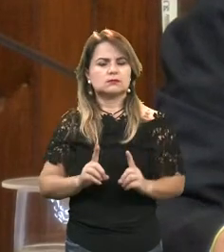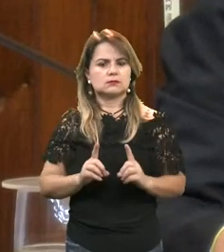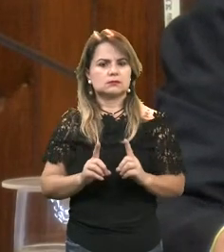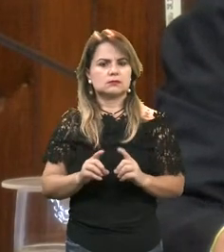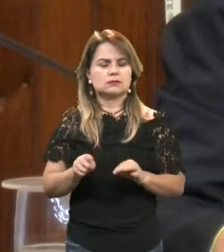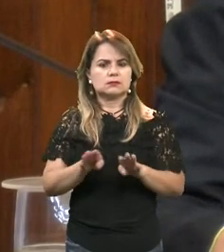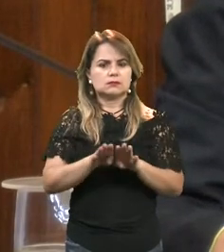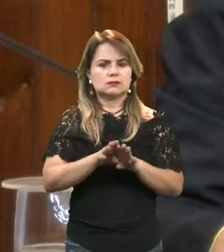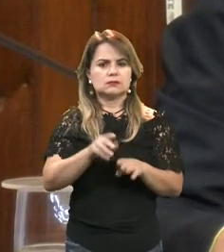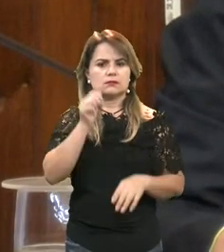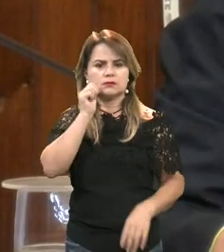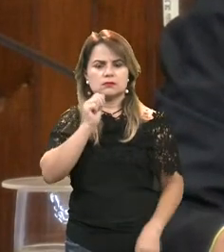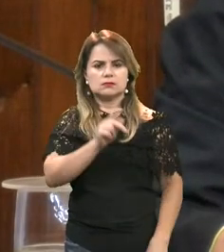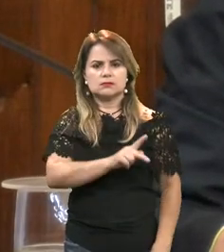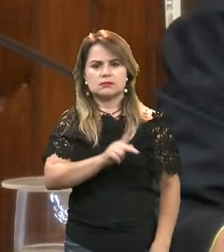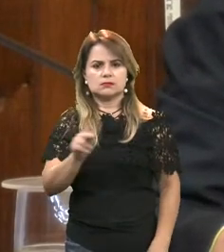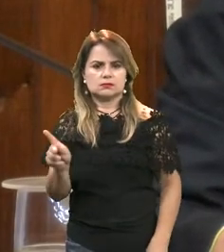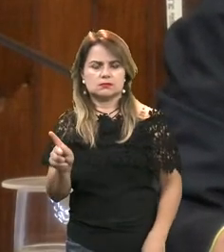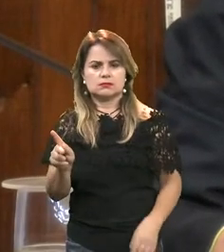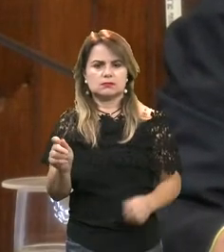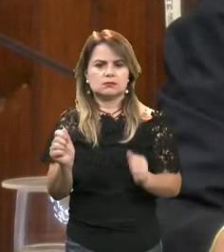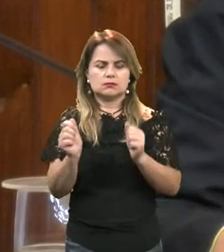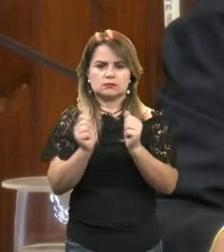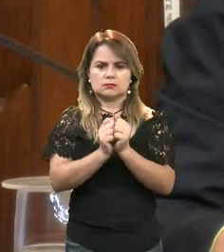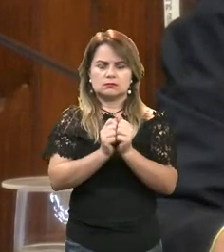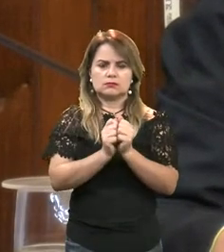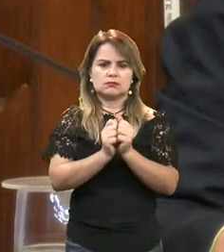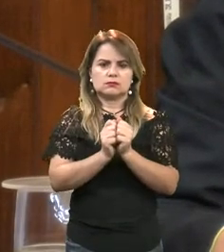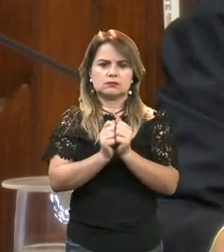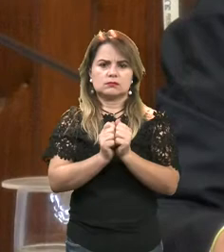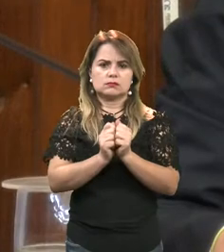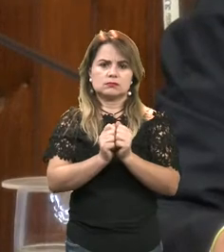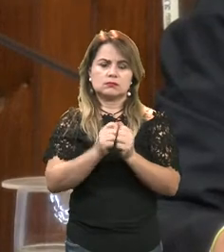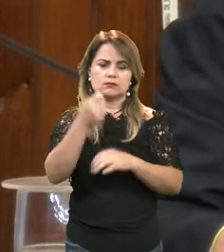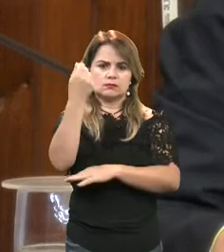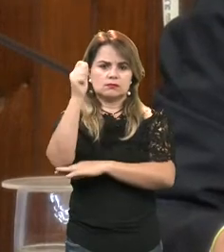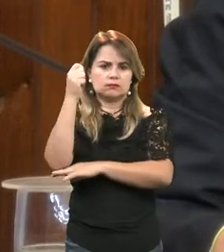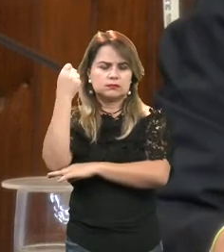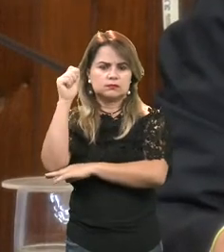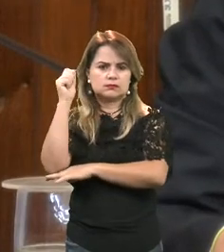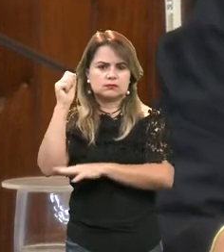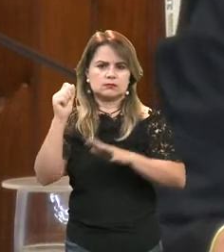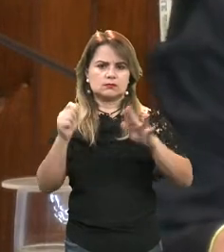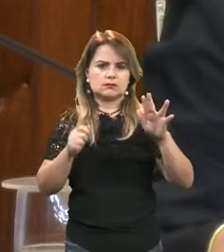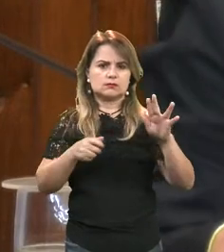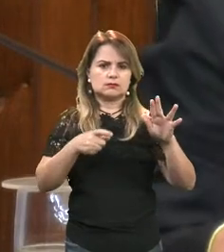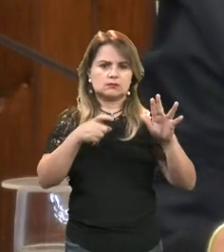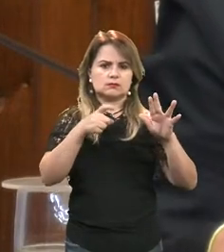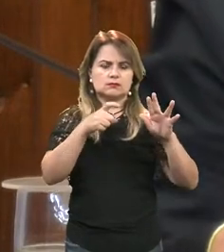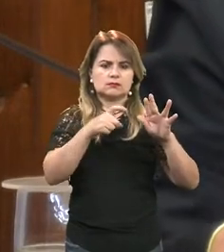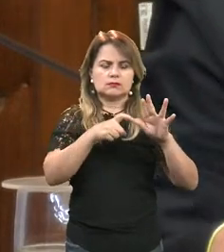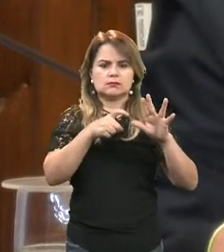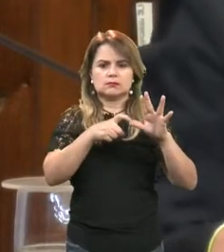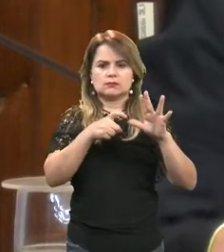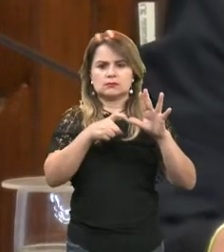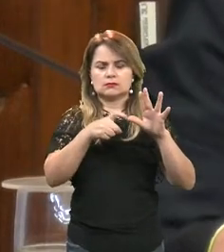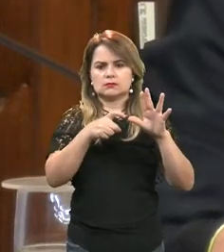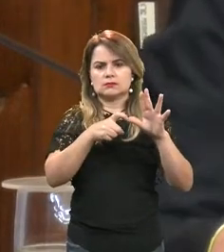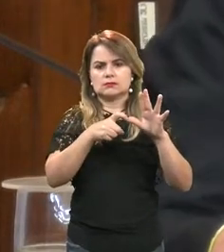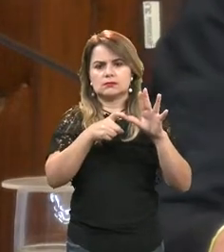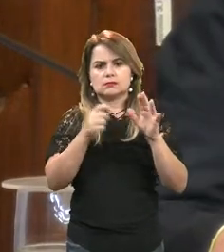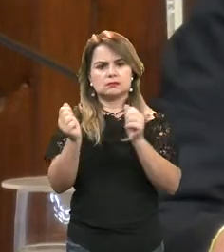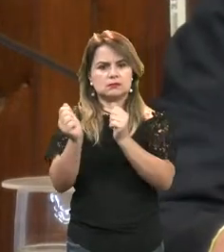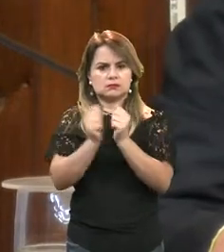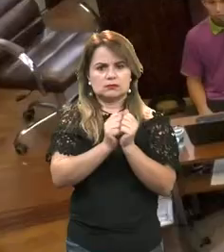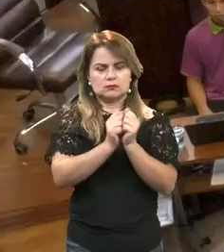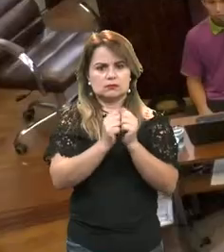em parceria com a Malele, Associação Canábica em Defesa da Vida, para que também nos acompanhe nesse